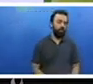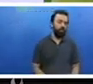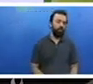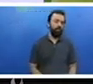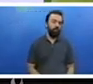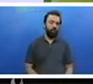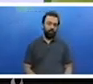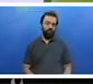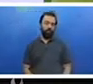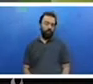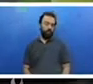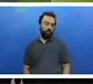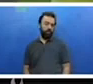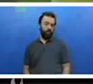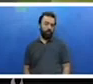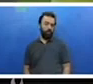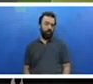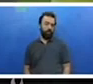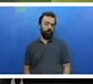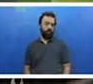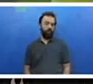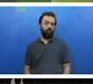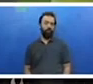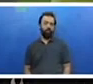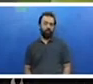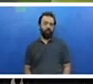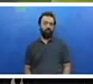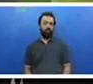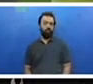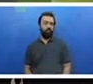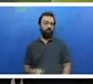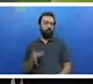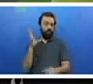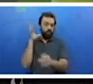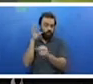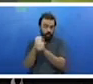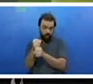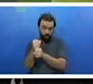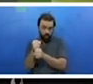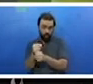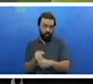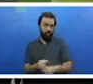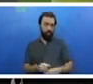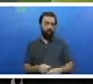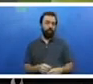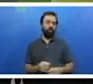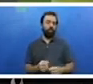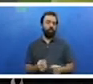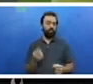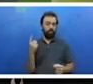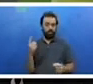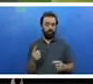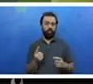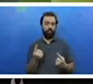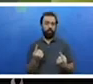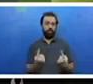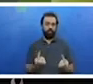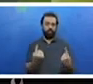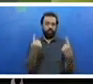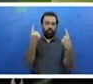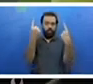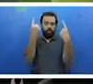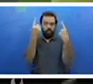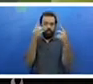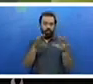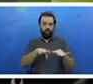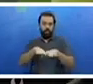as razões. E é isso que a gente definiu aqui. Grandezas são diretamente proporcionais